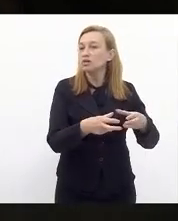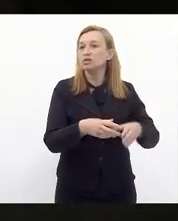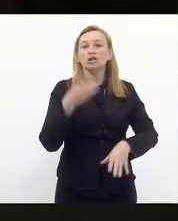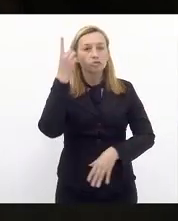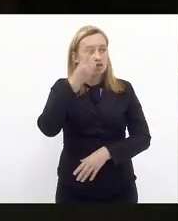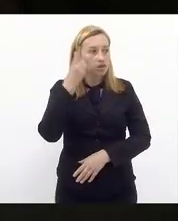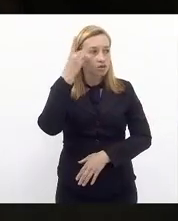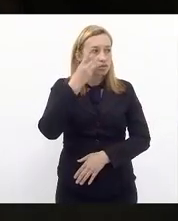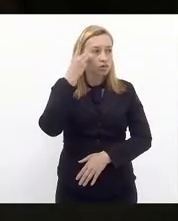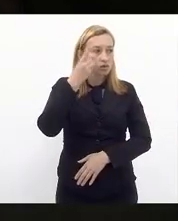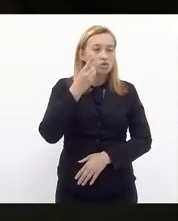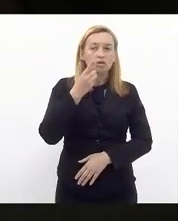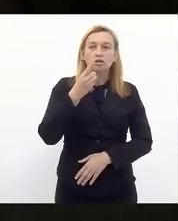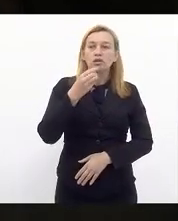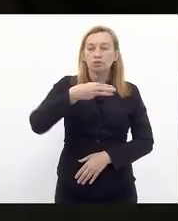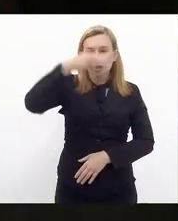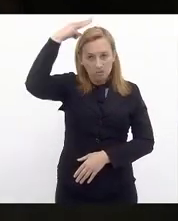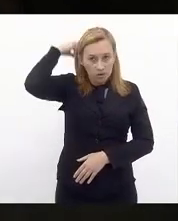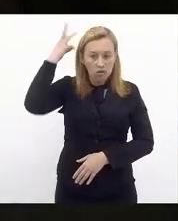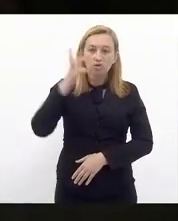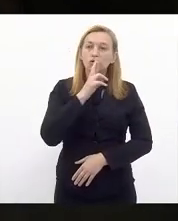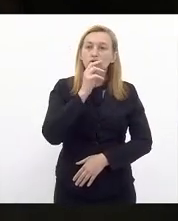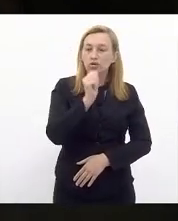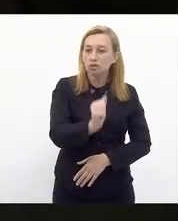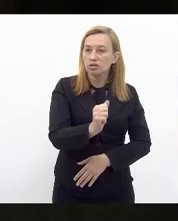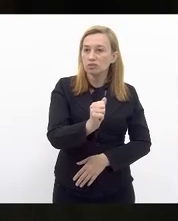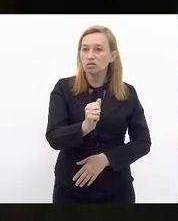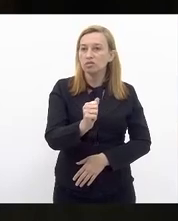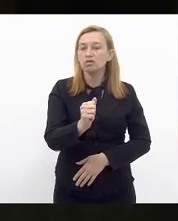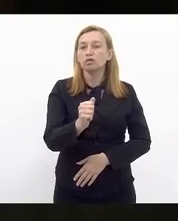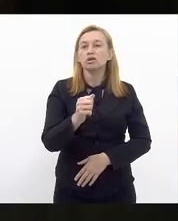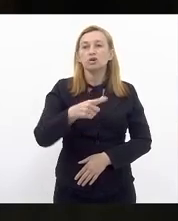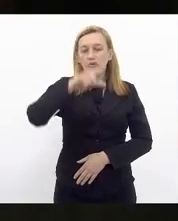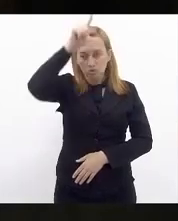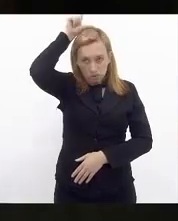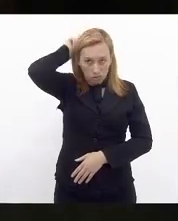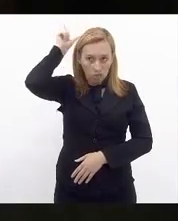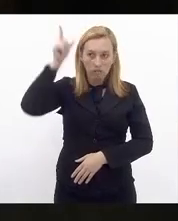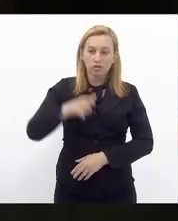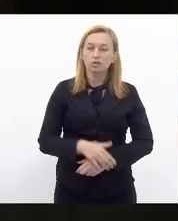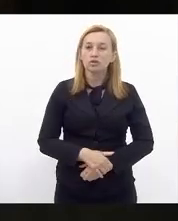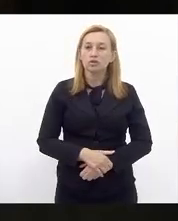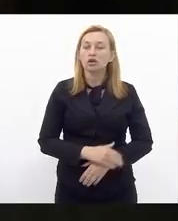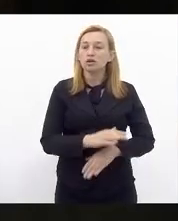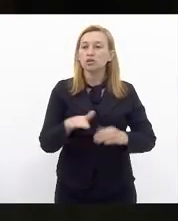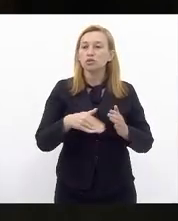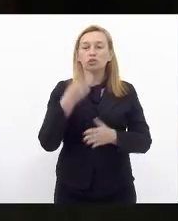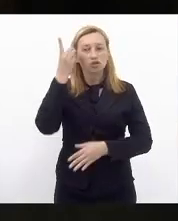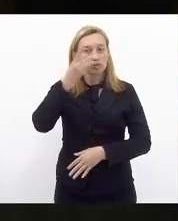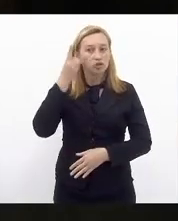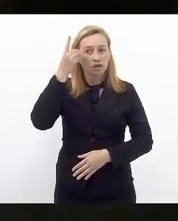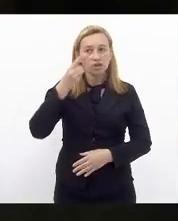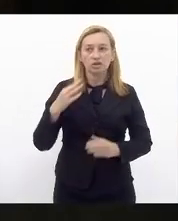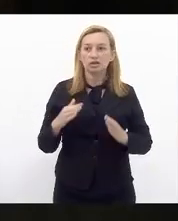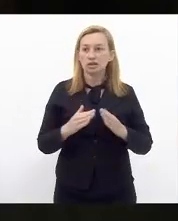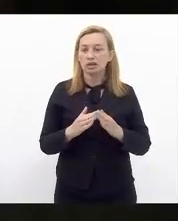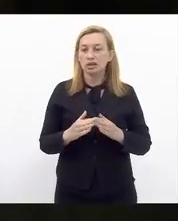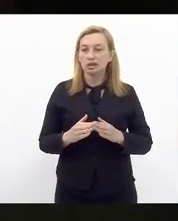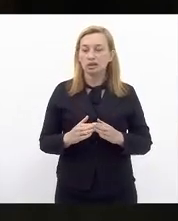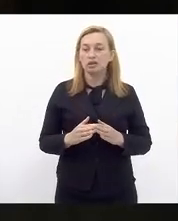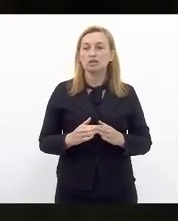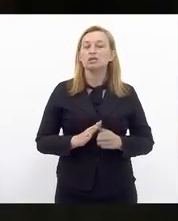deputados Moss Pacheco Rodrigo Amorim Luiz Paulo senhoras deputadas e deputados presentes